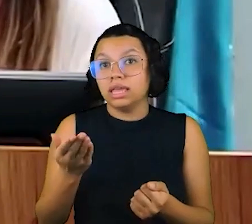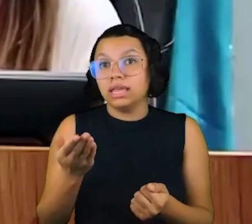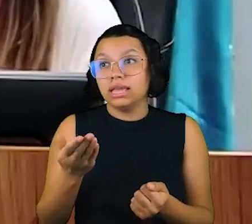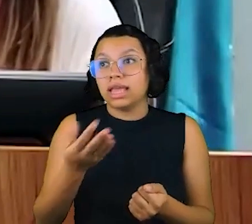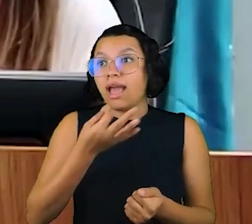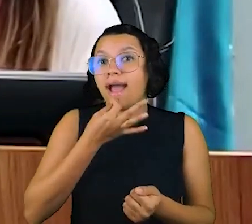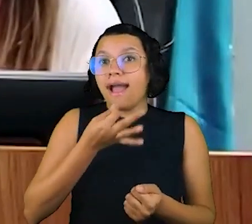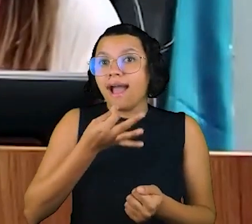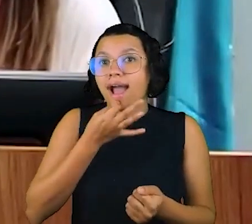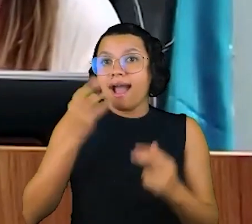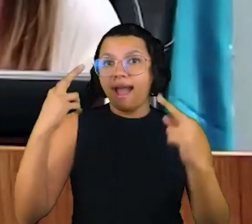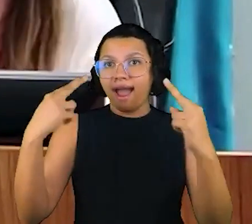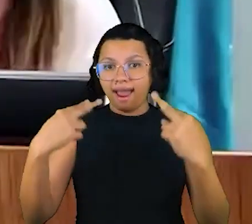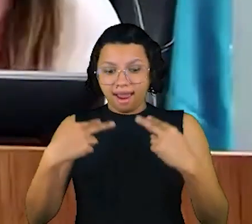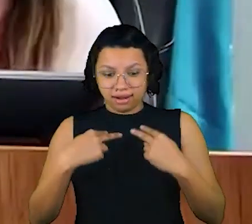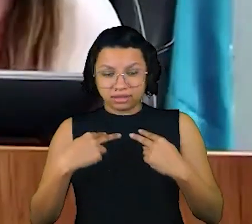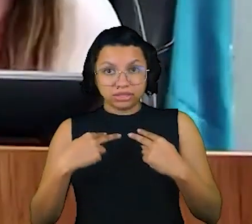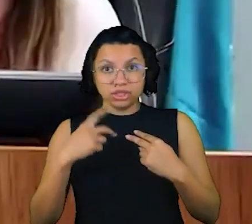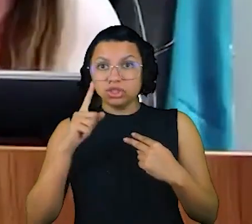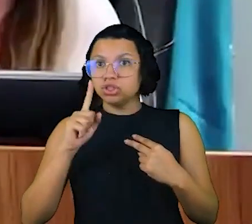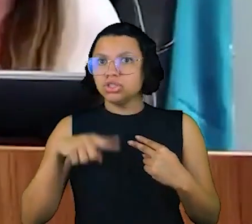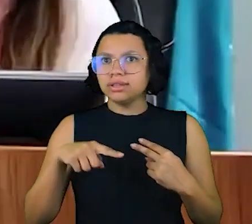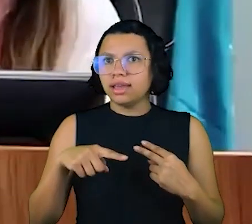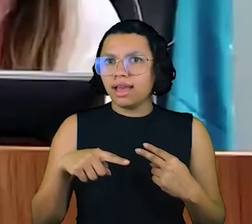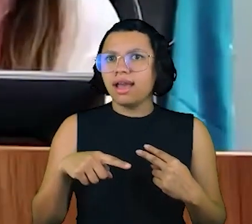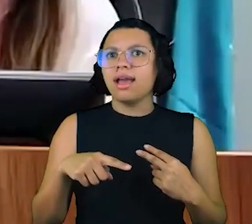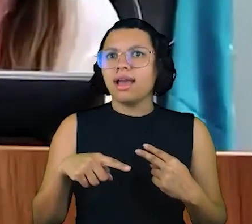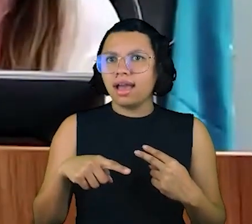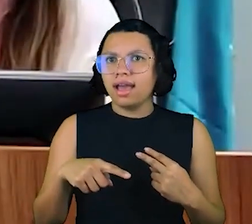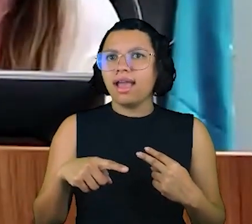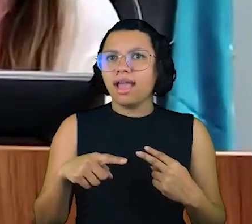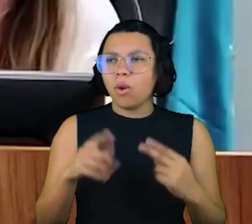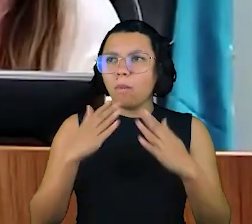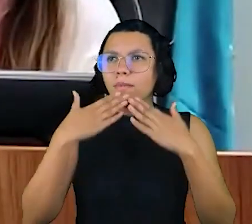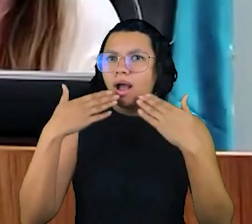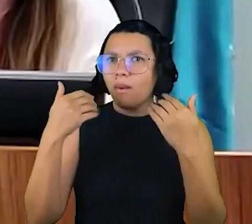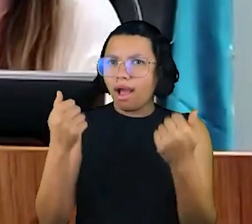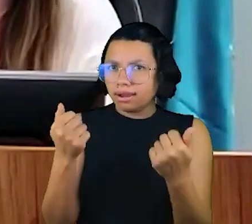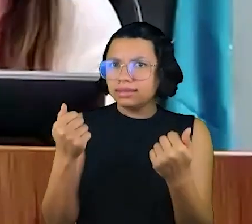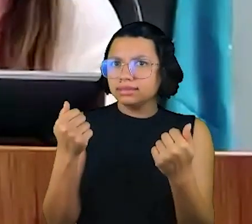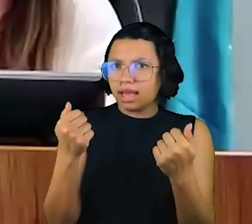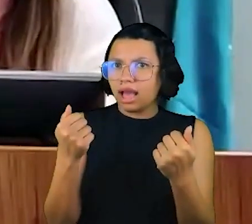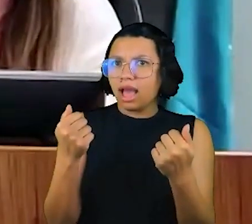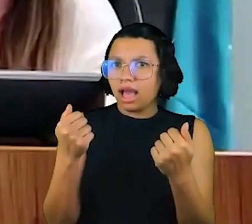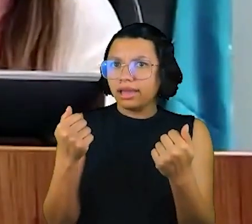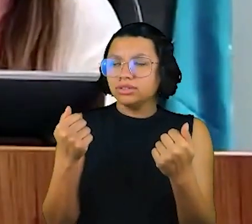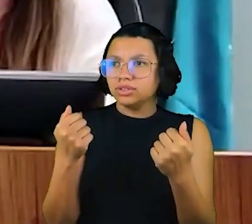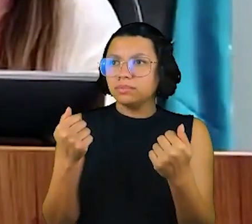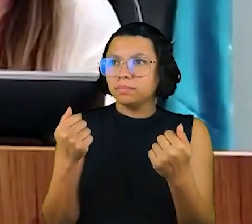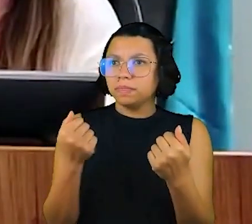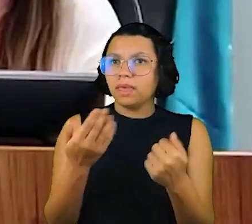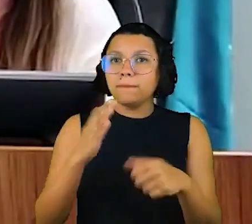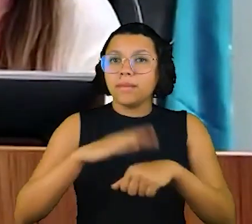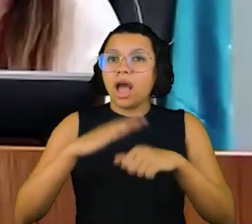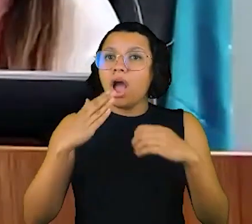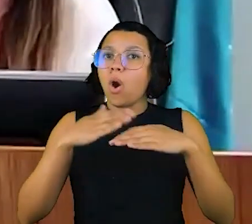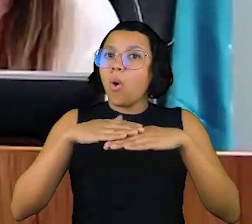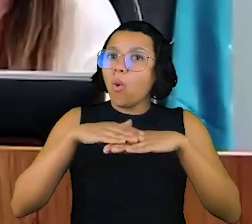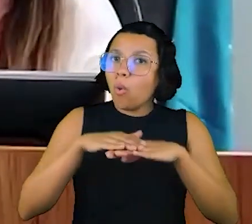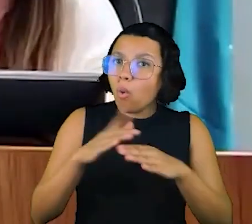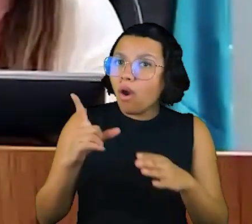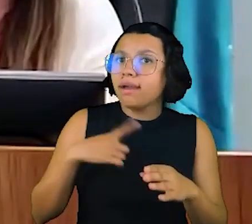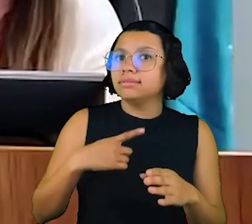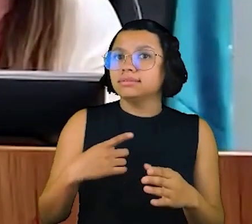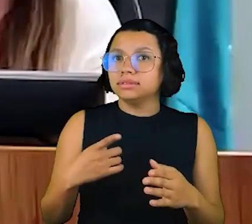acho que a autocrítica é uma das virtudes mais nobres que existem.